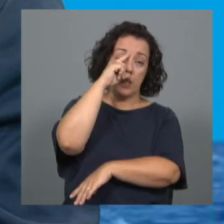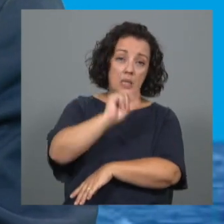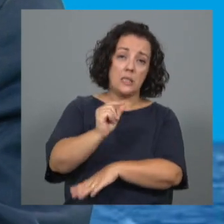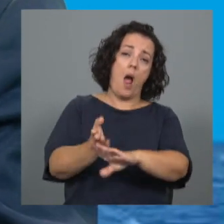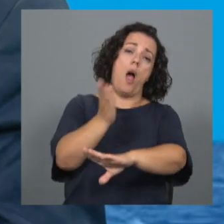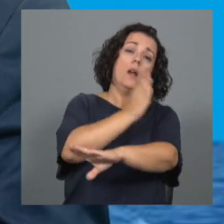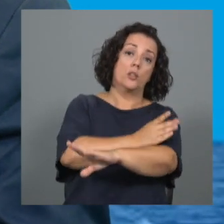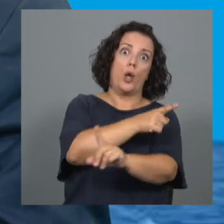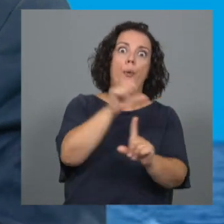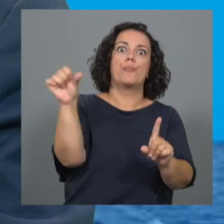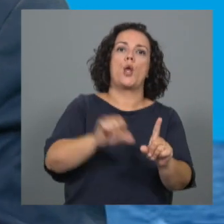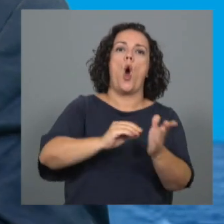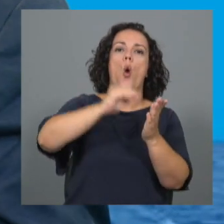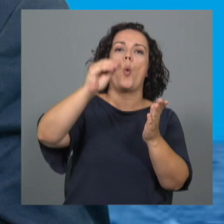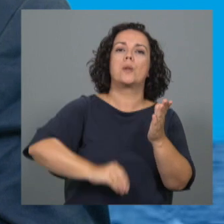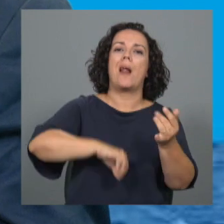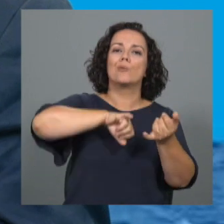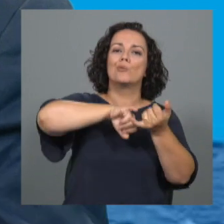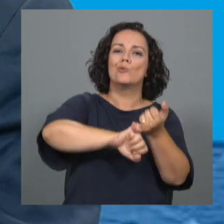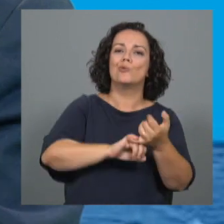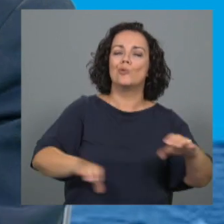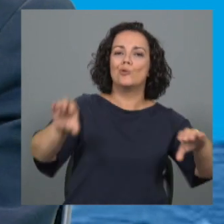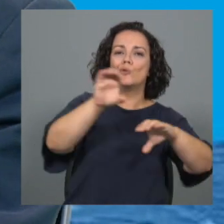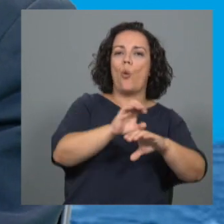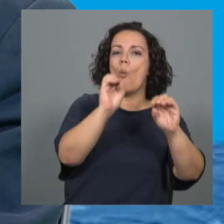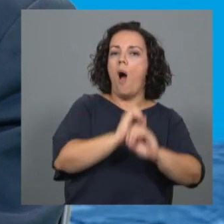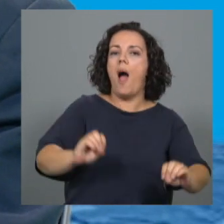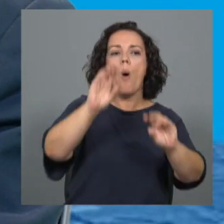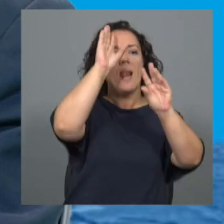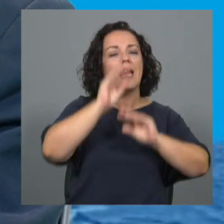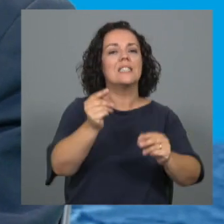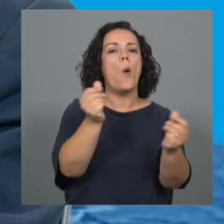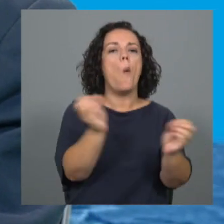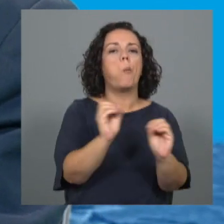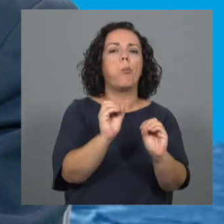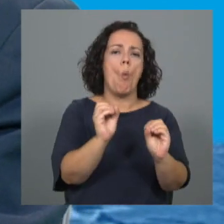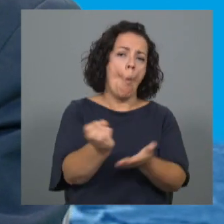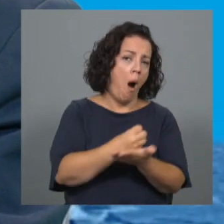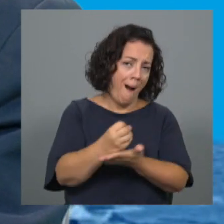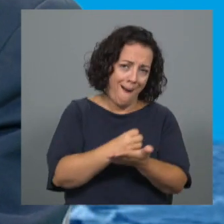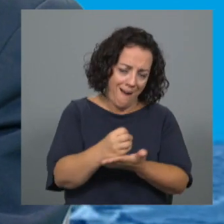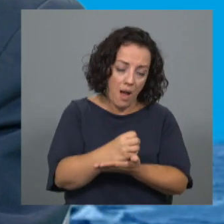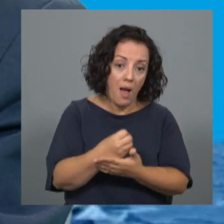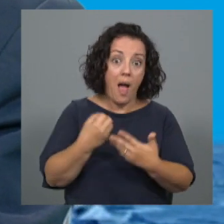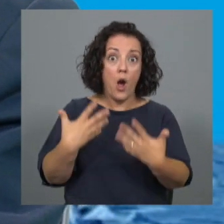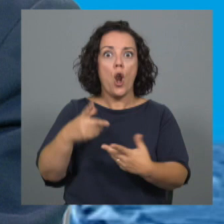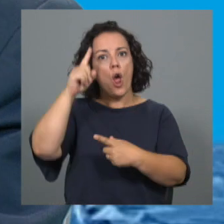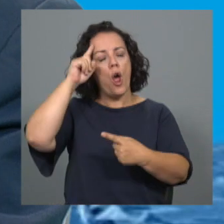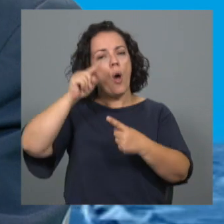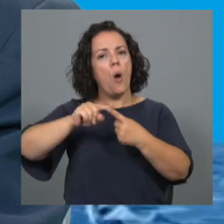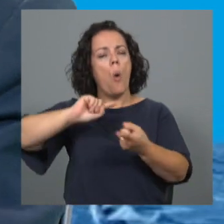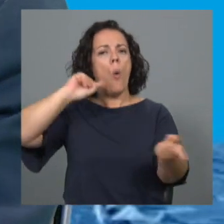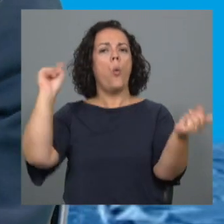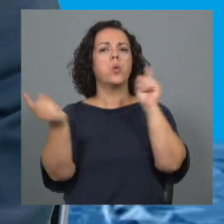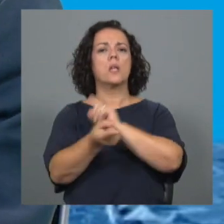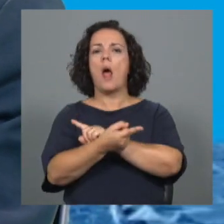pior porque não havia contratos de associação, portanto, não havia ensino gratuito para ninguém. A lógica é precisamente o contrário, ou seja, tem que ser o Estado